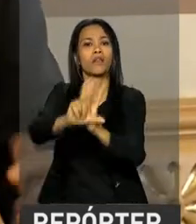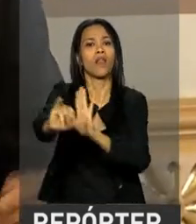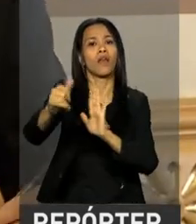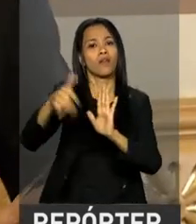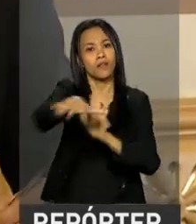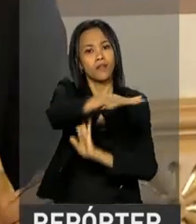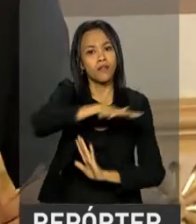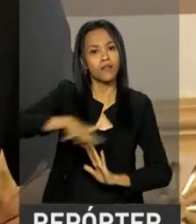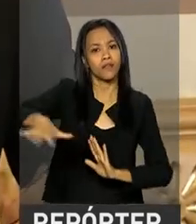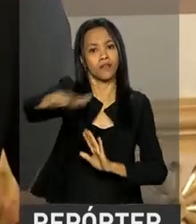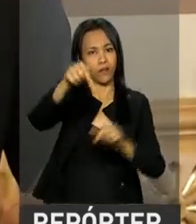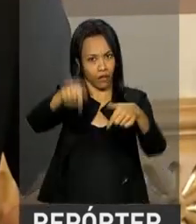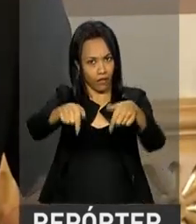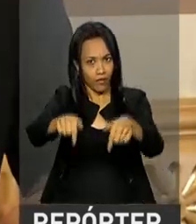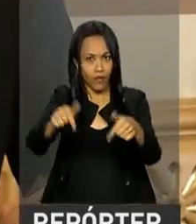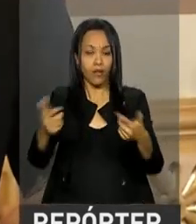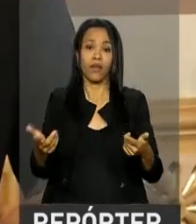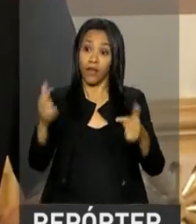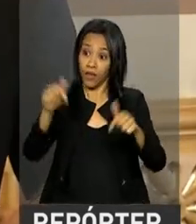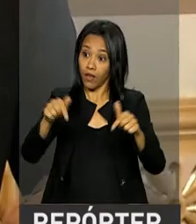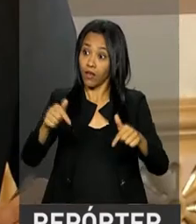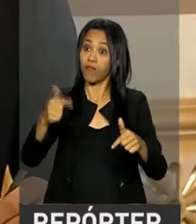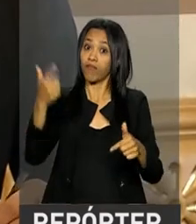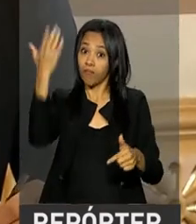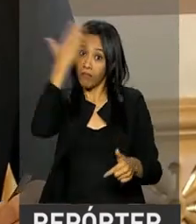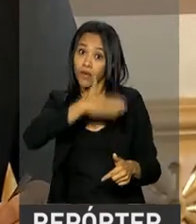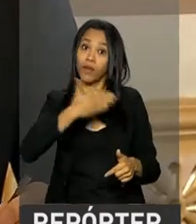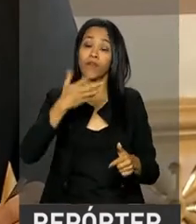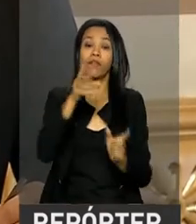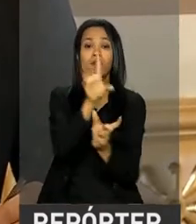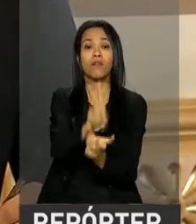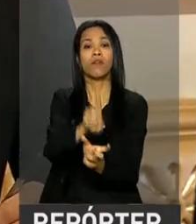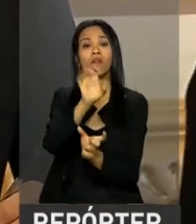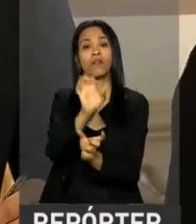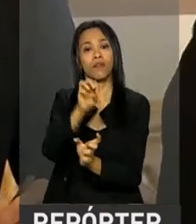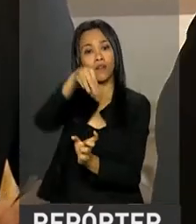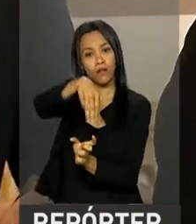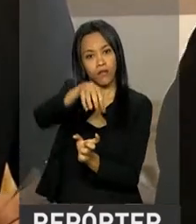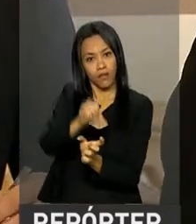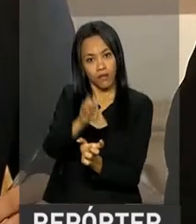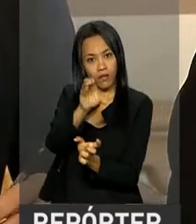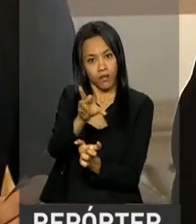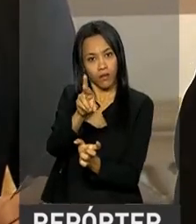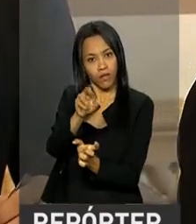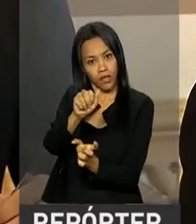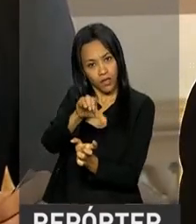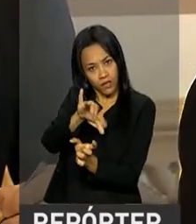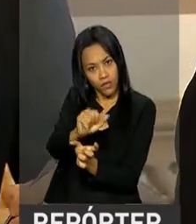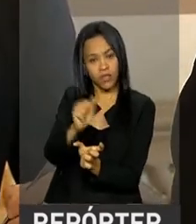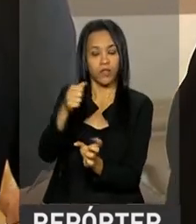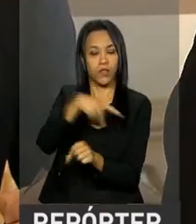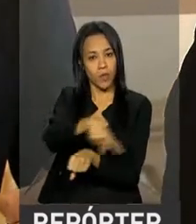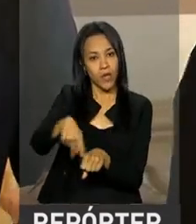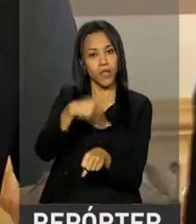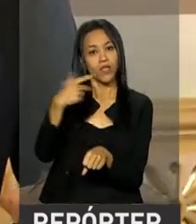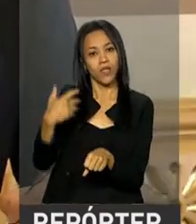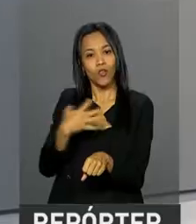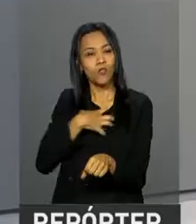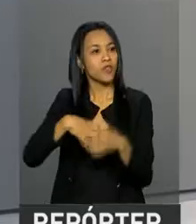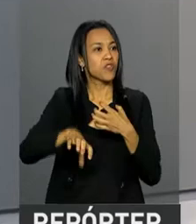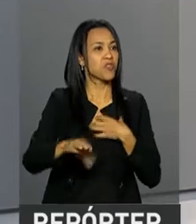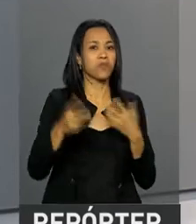Democracia, porque o Parlamento sempre é a maior revelação da democracia interna de um país, tanto aqui quanto no